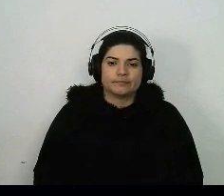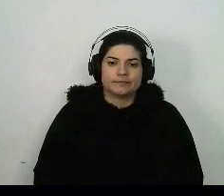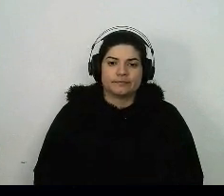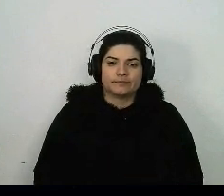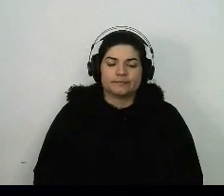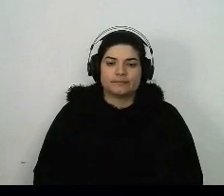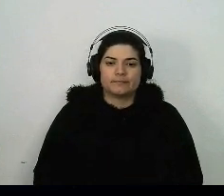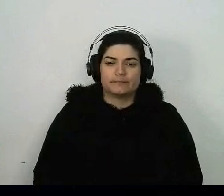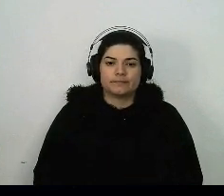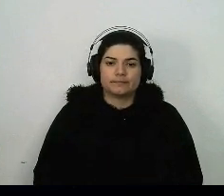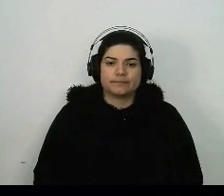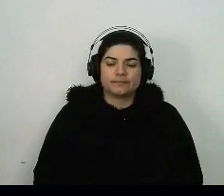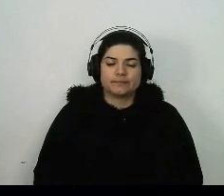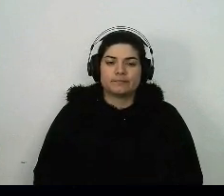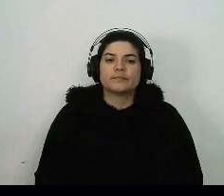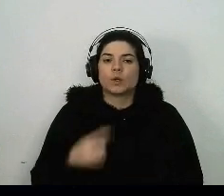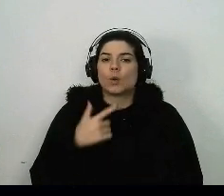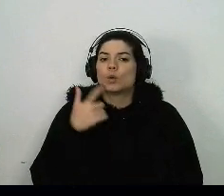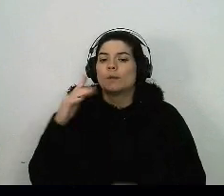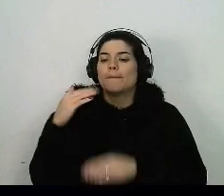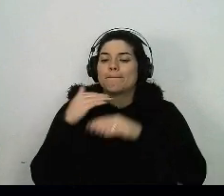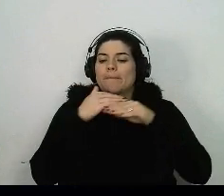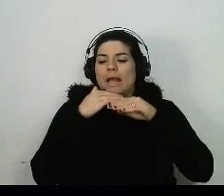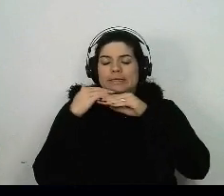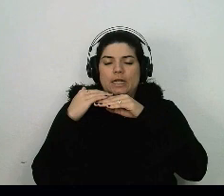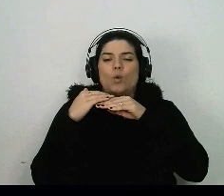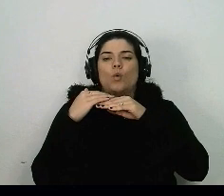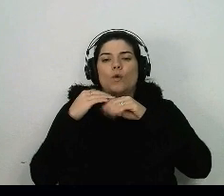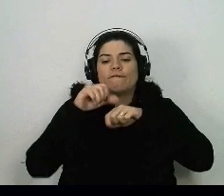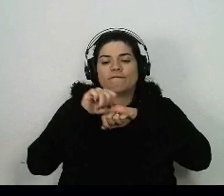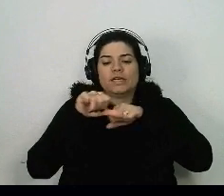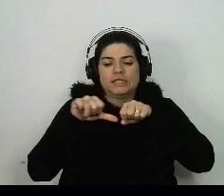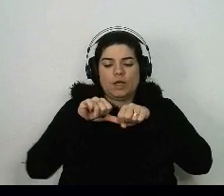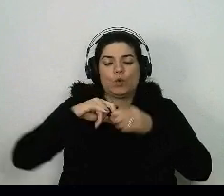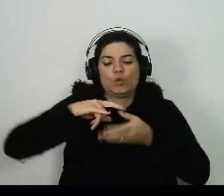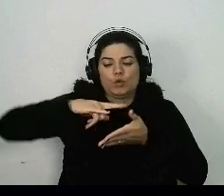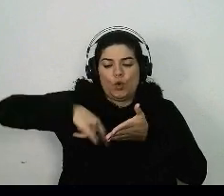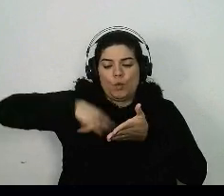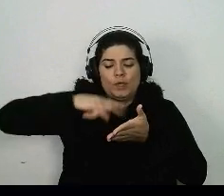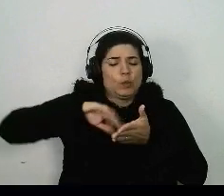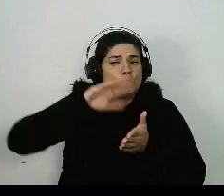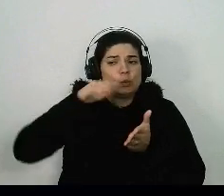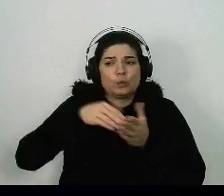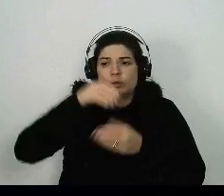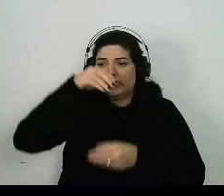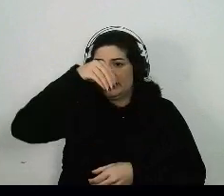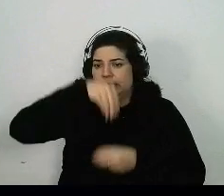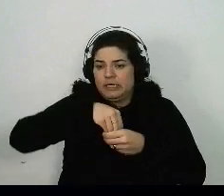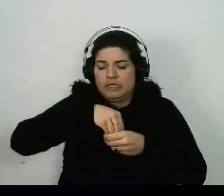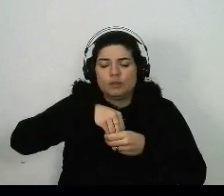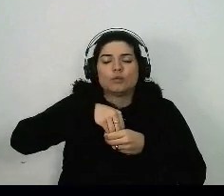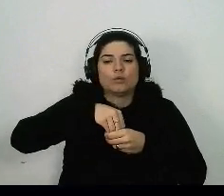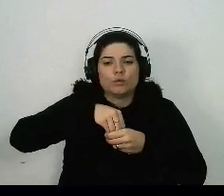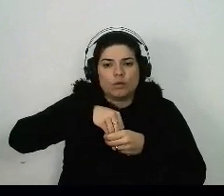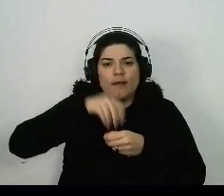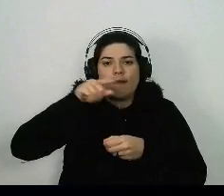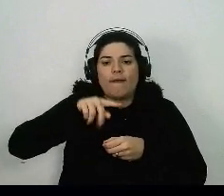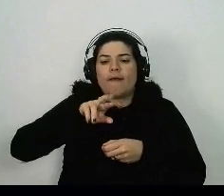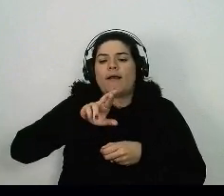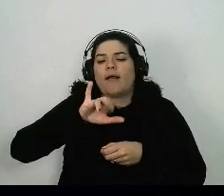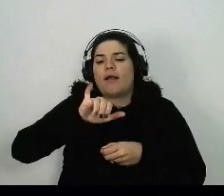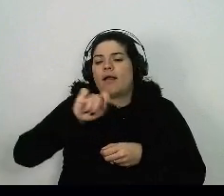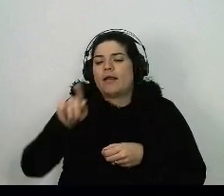No padrão de versão de documento, todos os dados vão estar na raiz do documento. Então, eu tenho